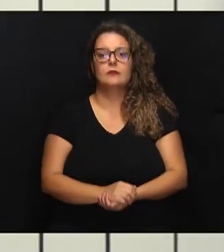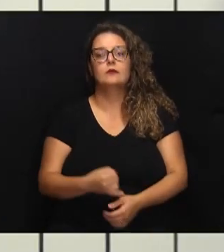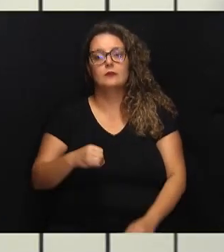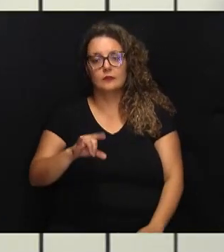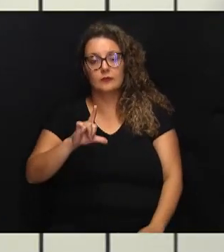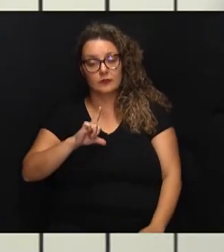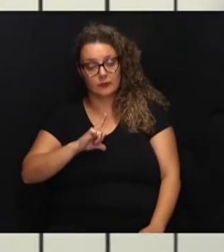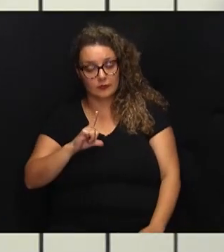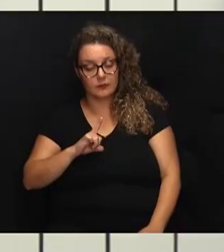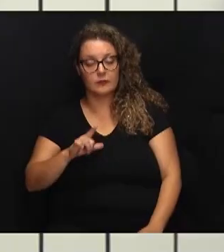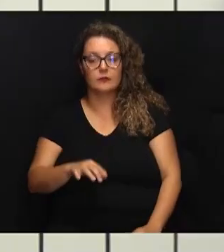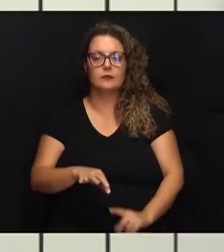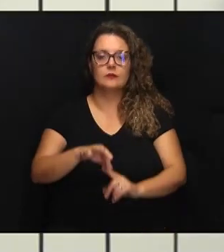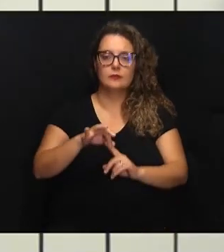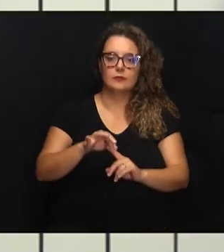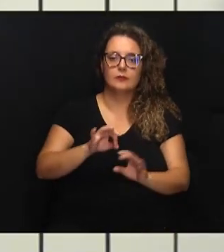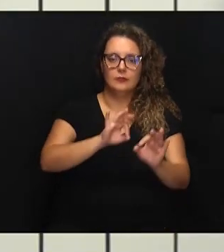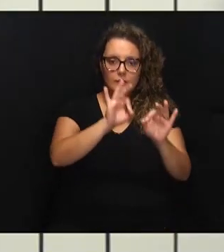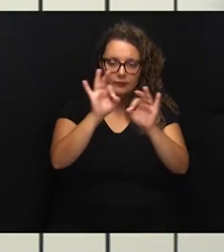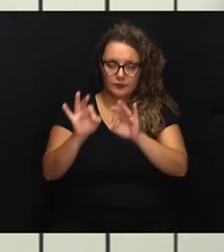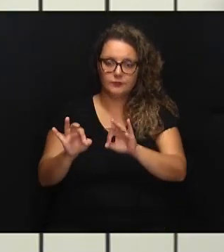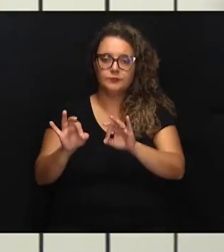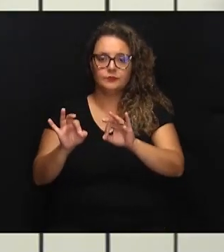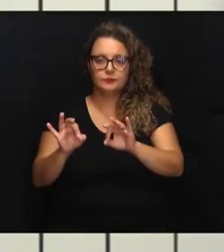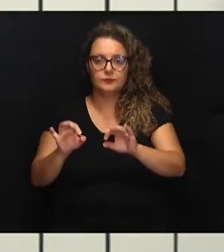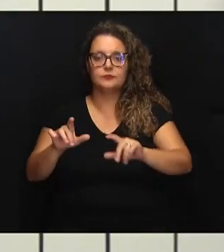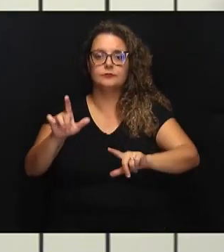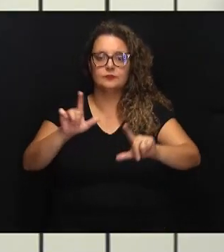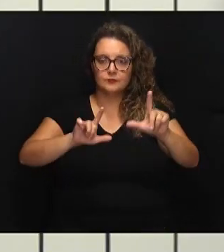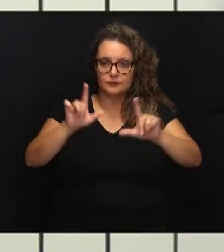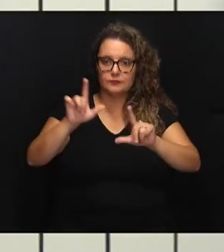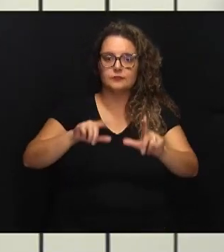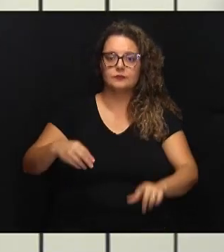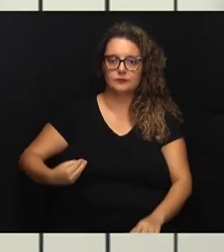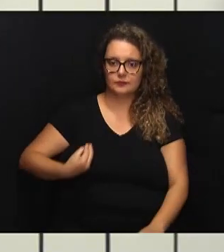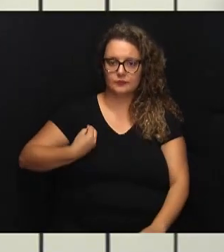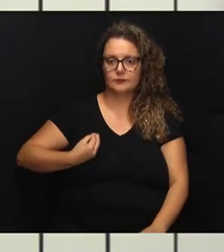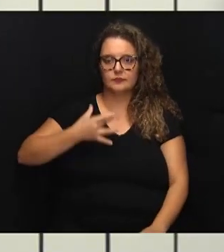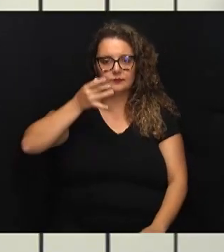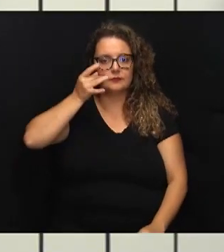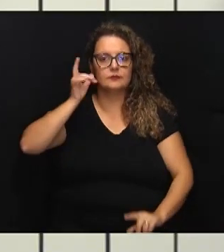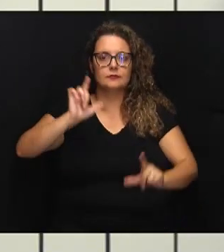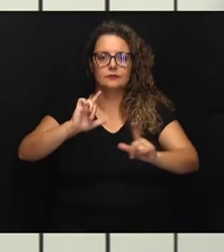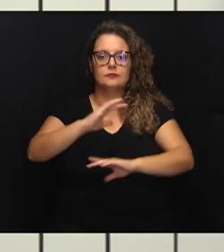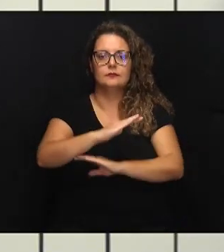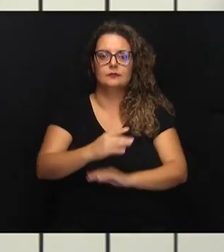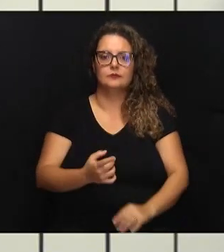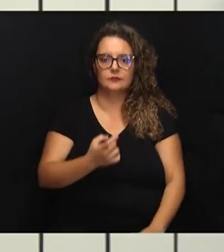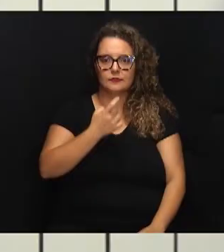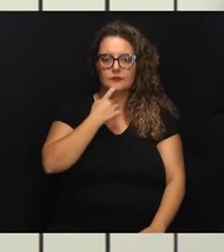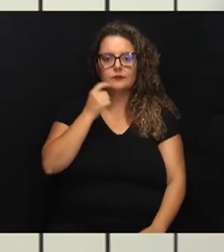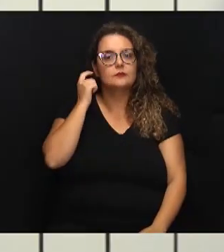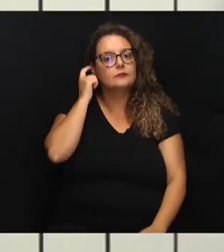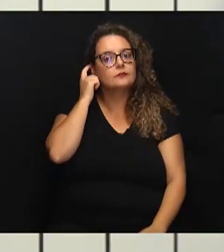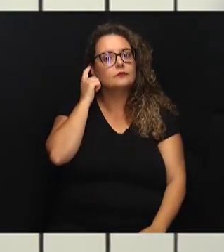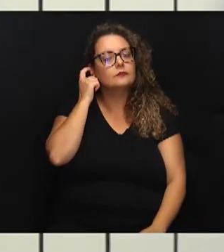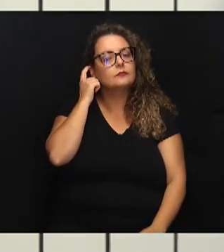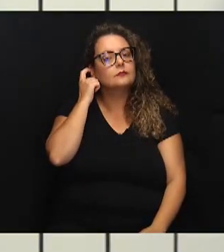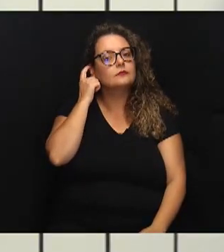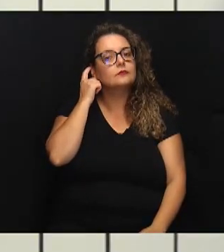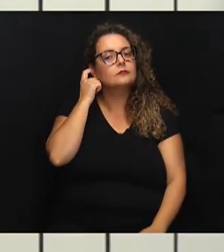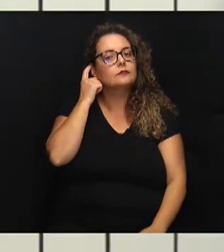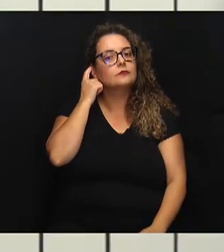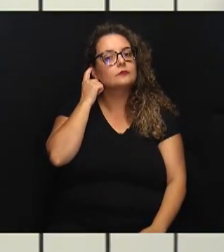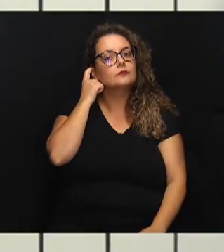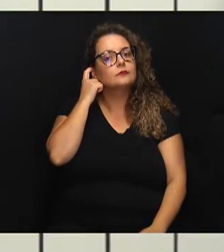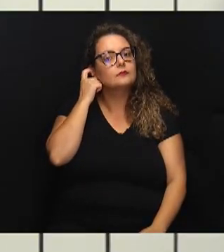você pode também assistir a transmissão ao vivo pela TV Câmara Campinas. Olha